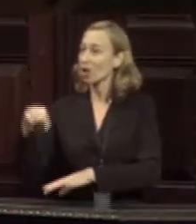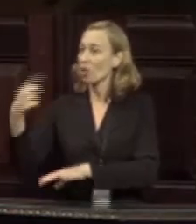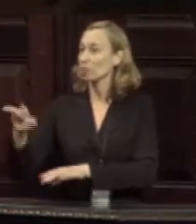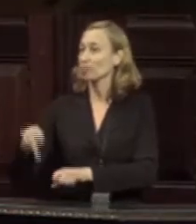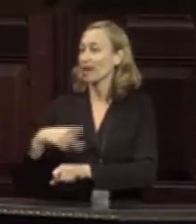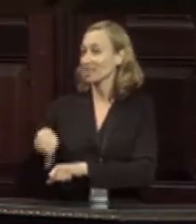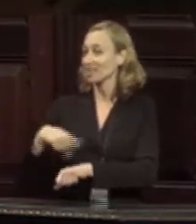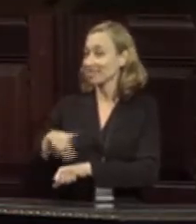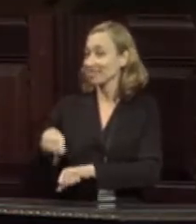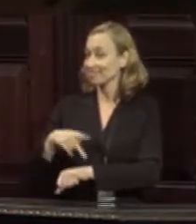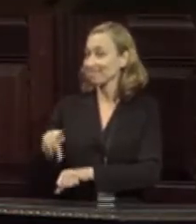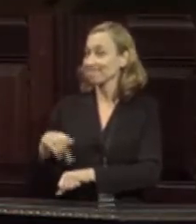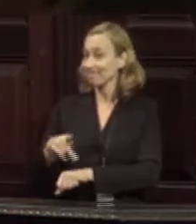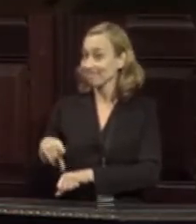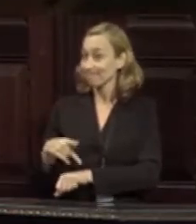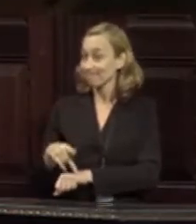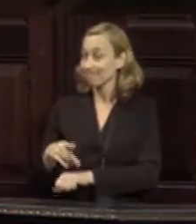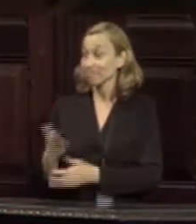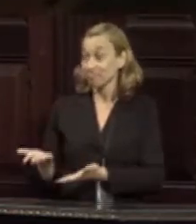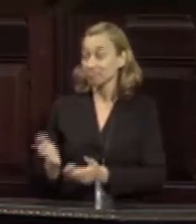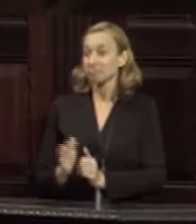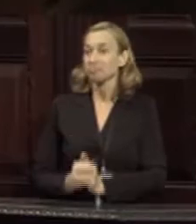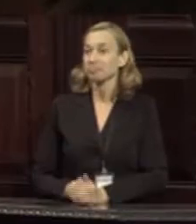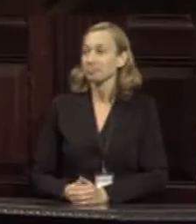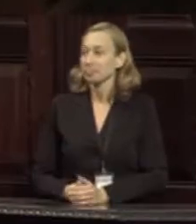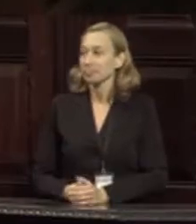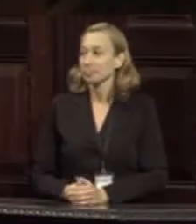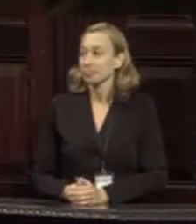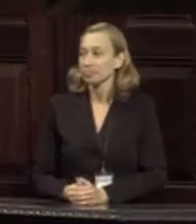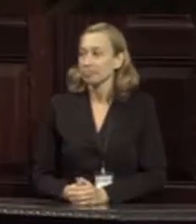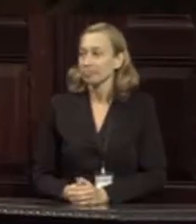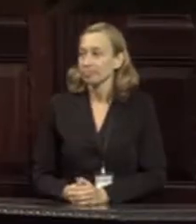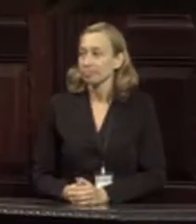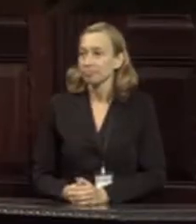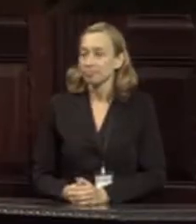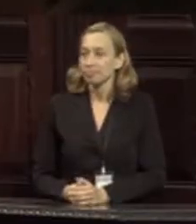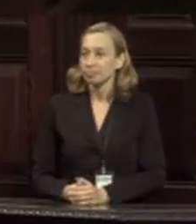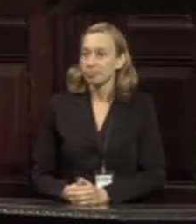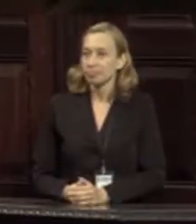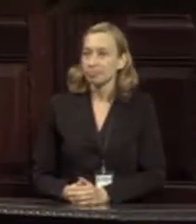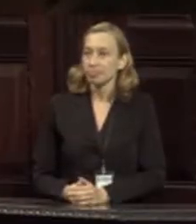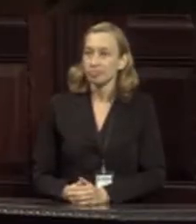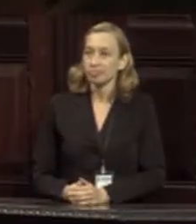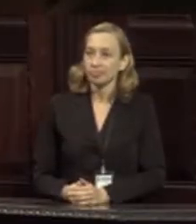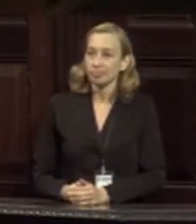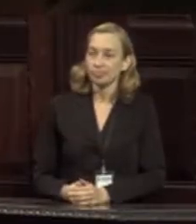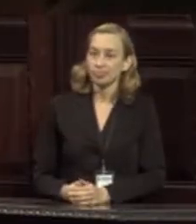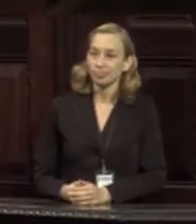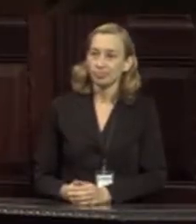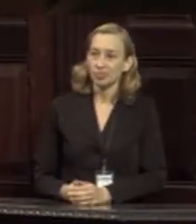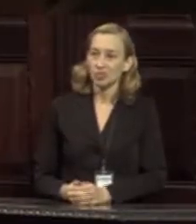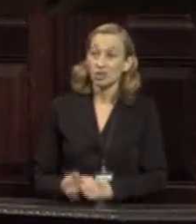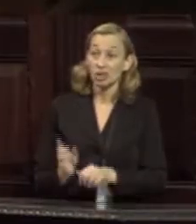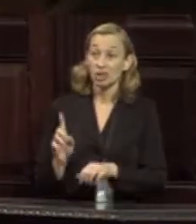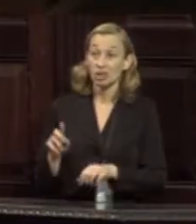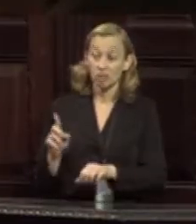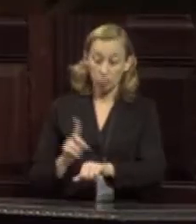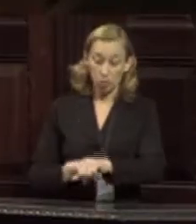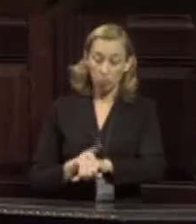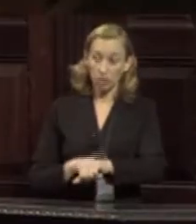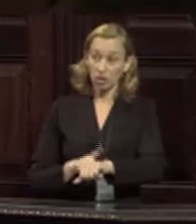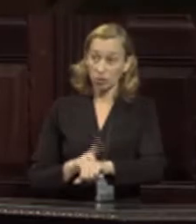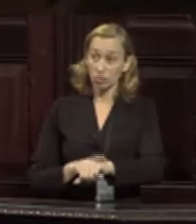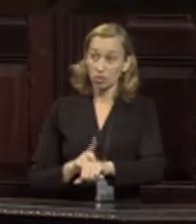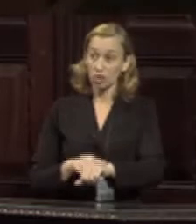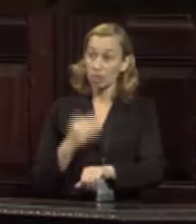para quem foi vendido. E na hora de lançar os dados de venda, para a ANP calcular o